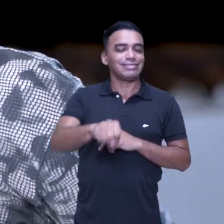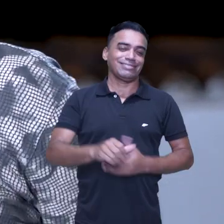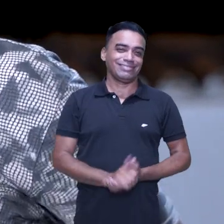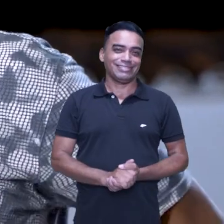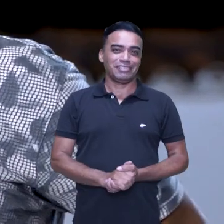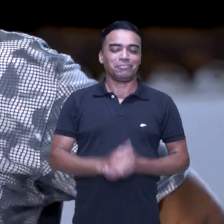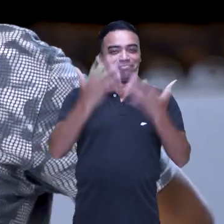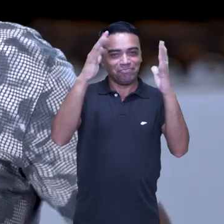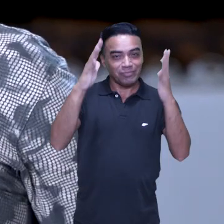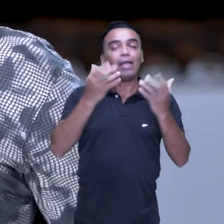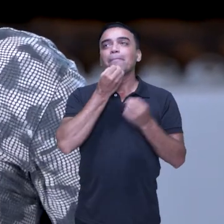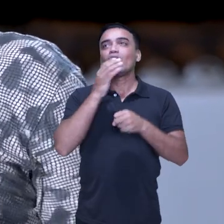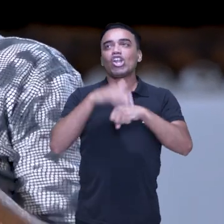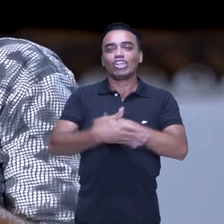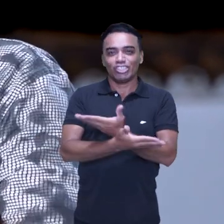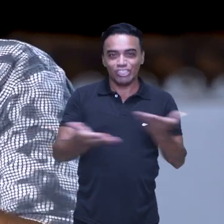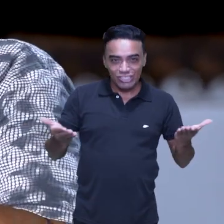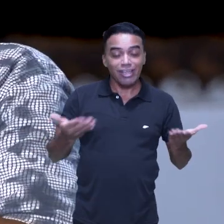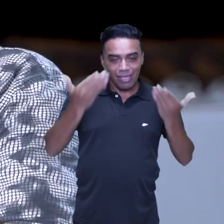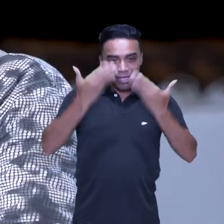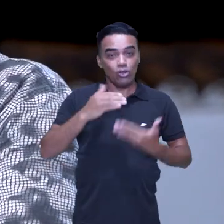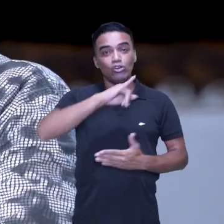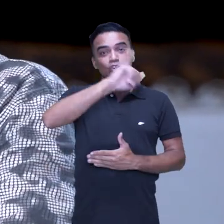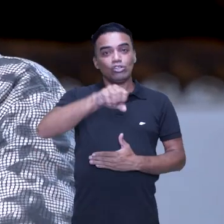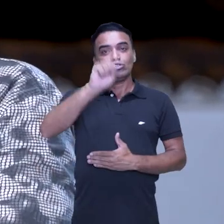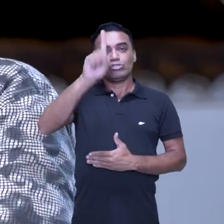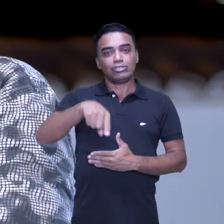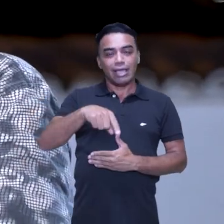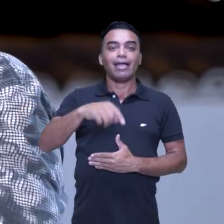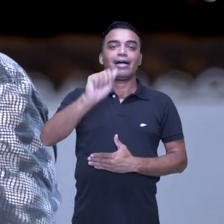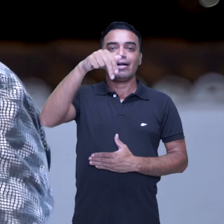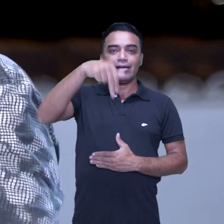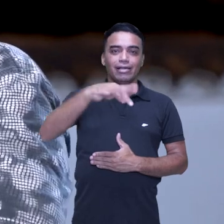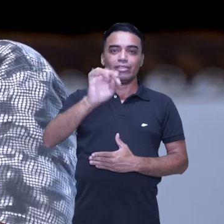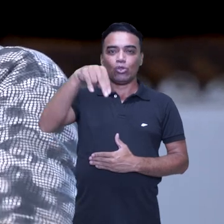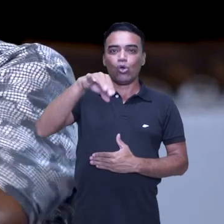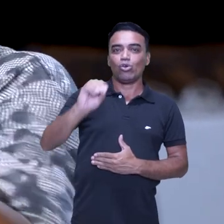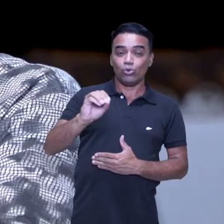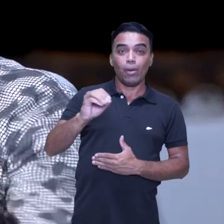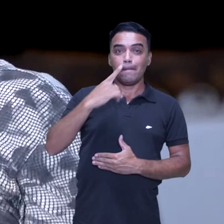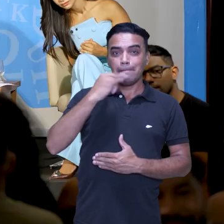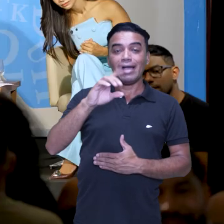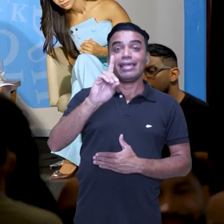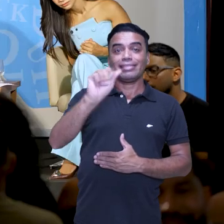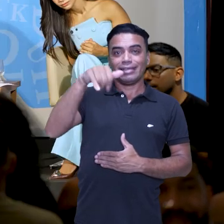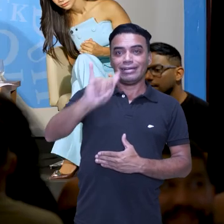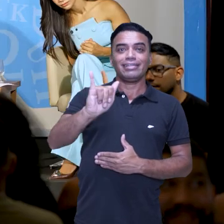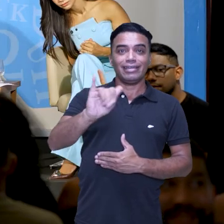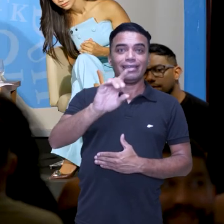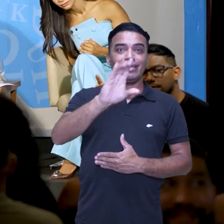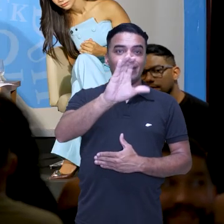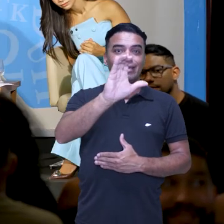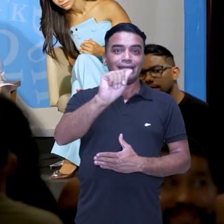E aí, gente, boa noite. Eu sou o José Antônio Pereira da Gama, o pai da Dani Gama. Estou aqui representando ela, que ela não